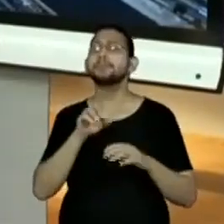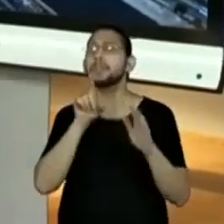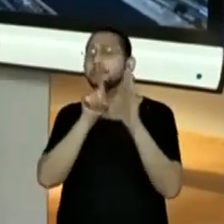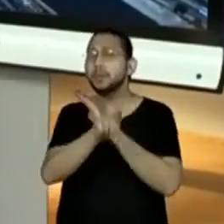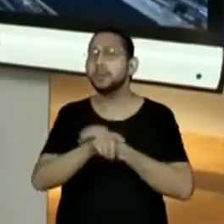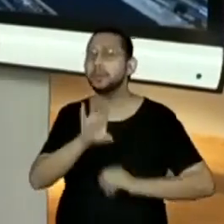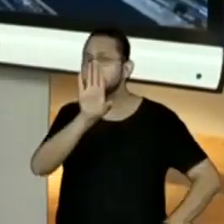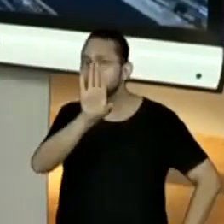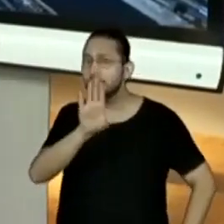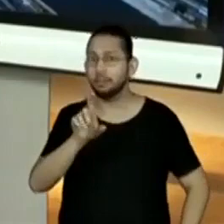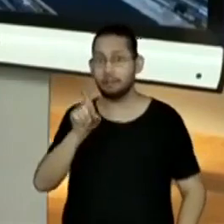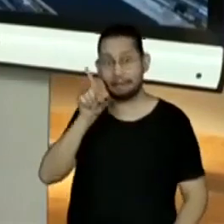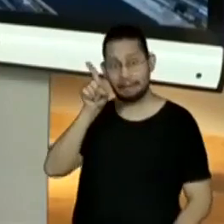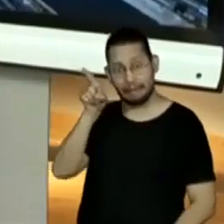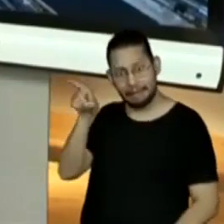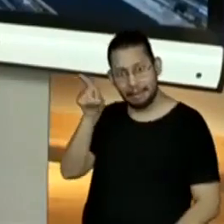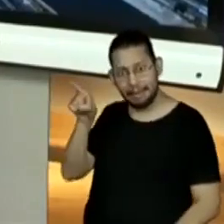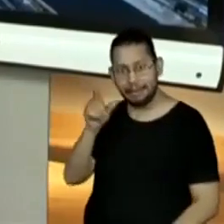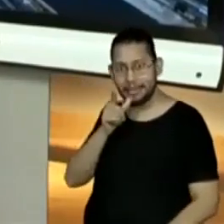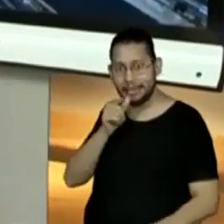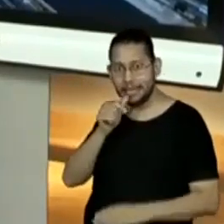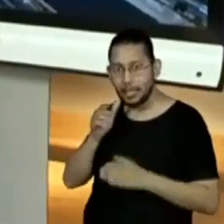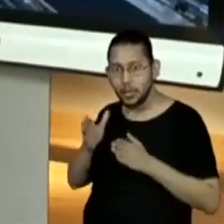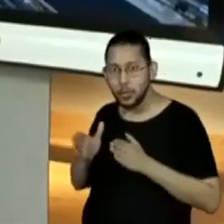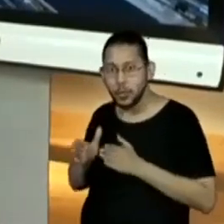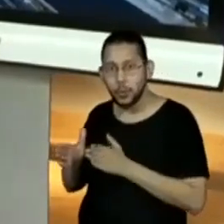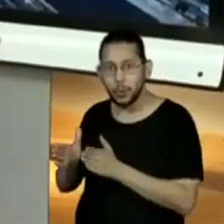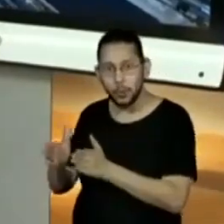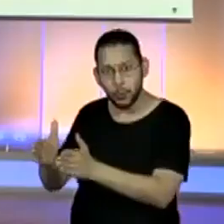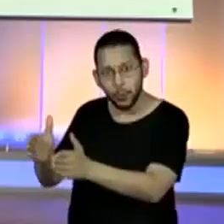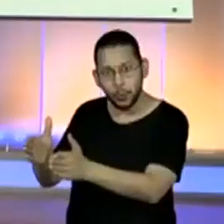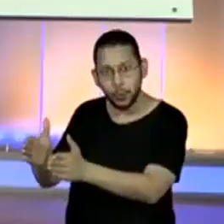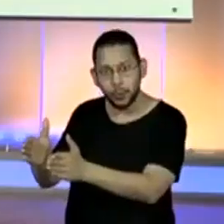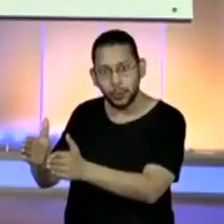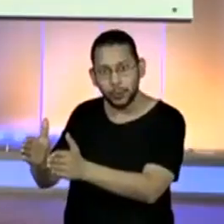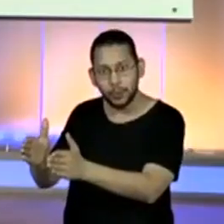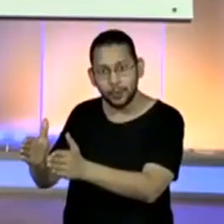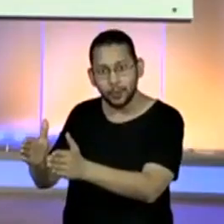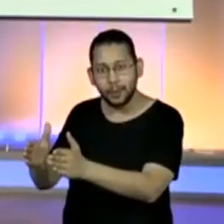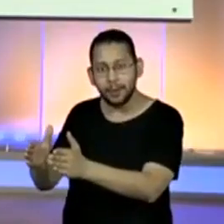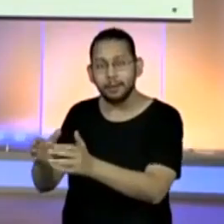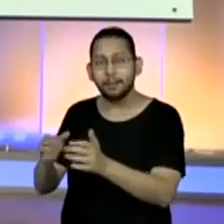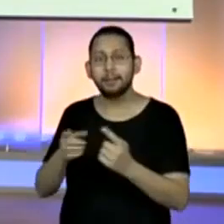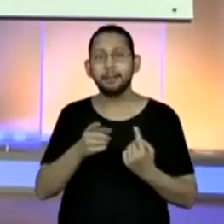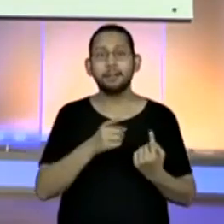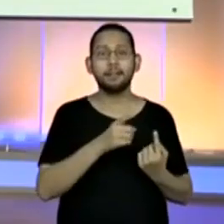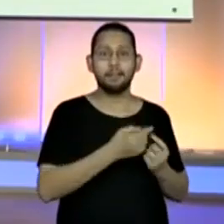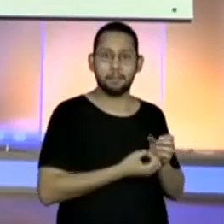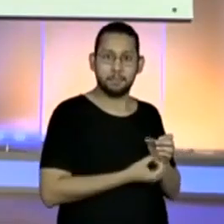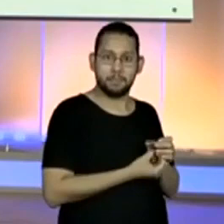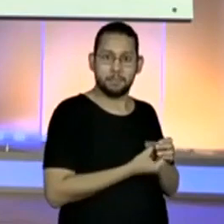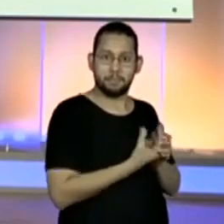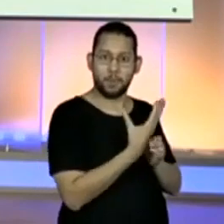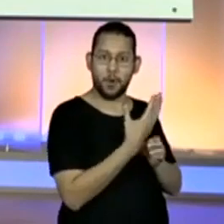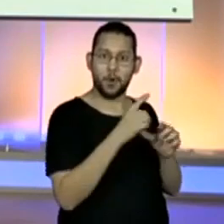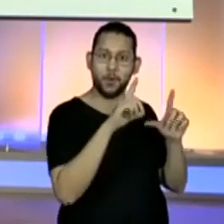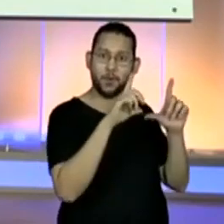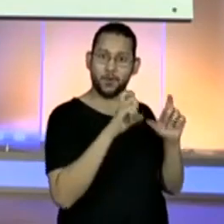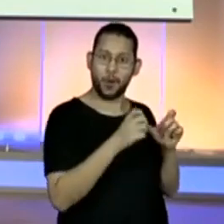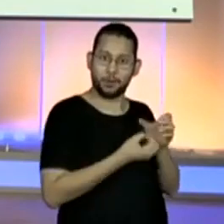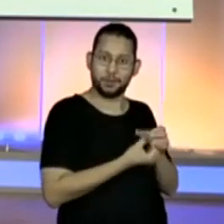que este rio é o mesmo rio da primeira imagem? Dá para imaginar